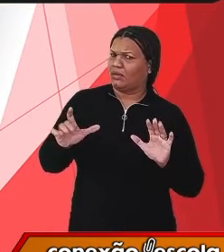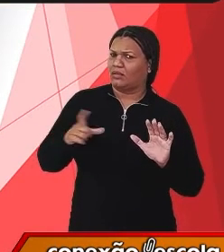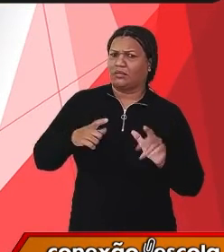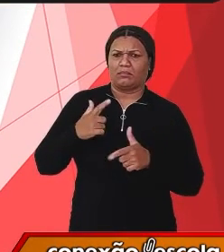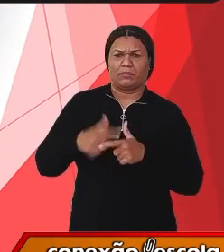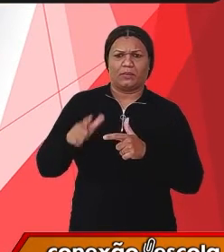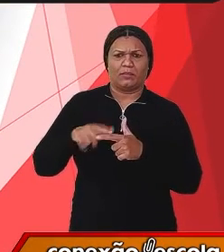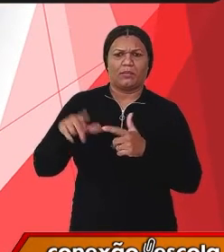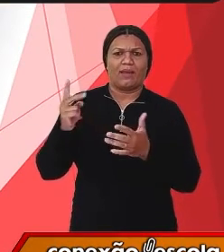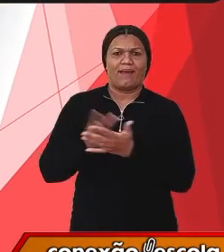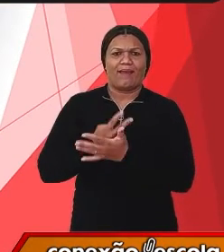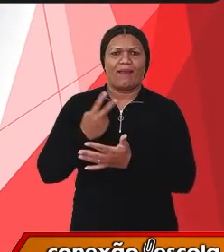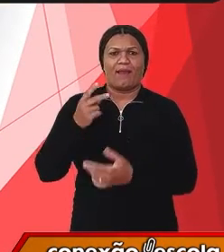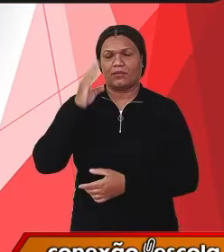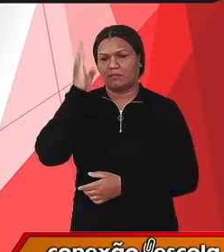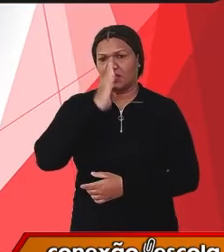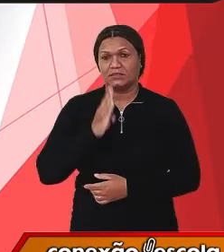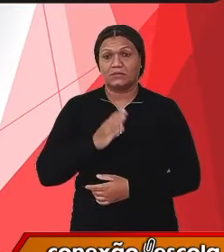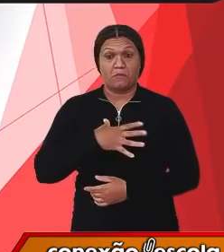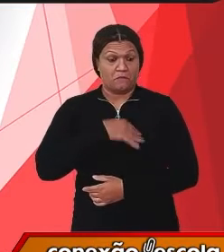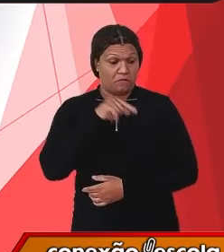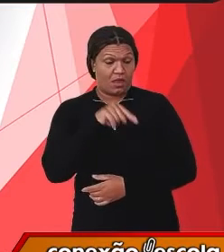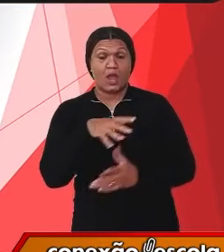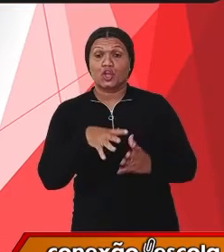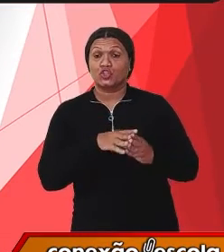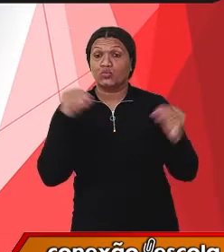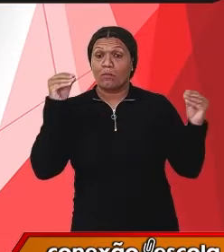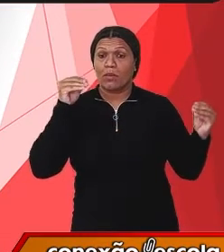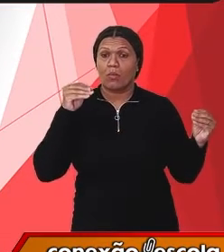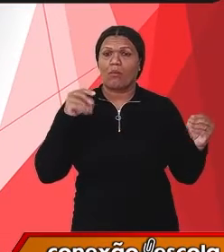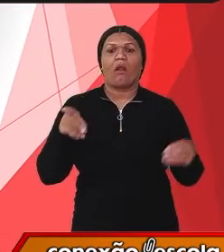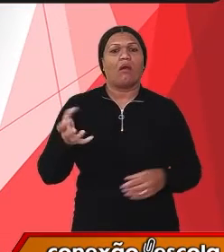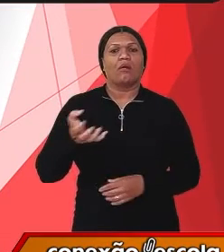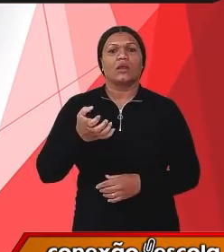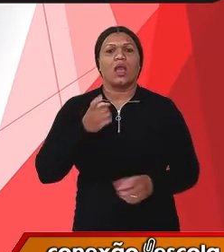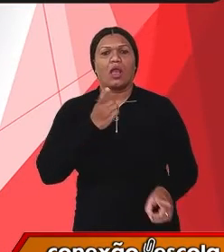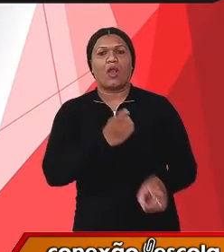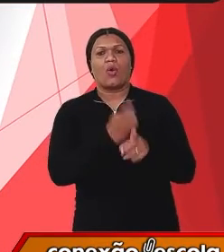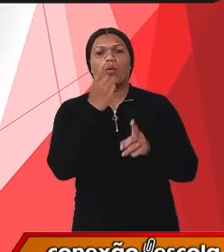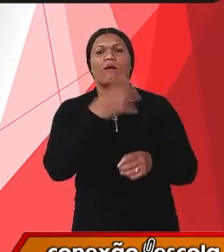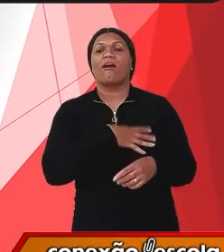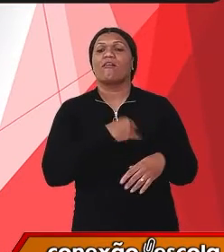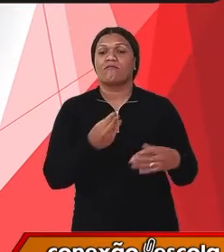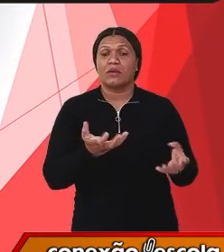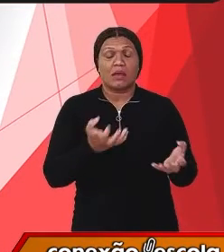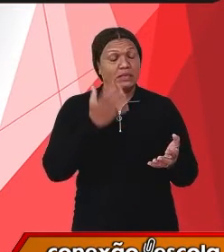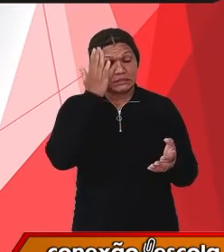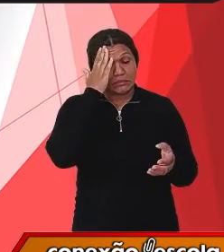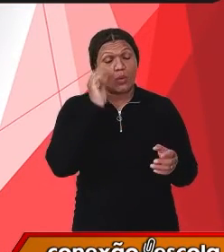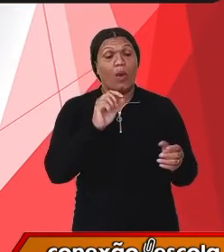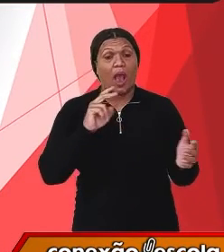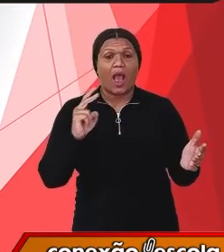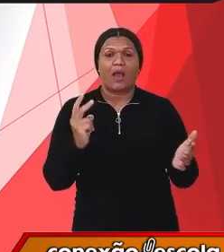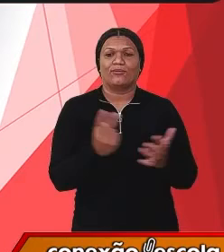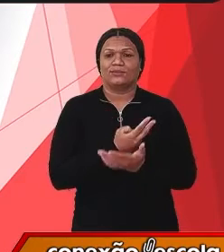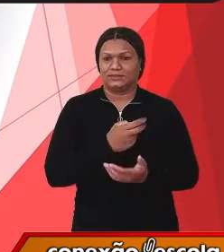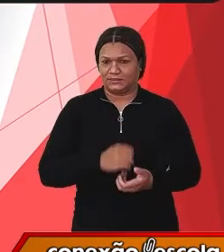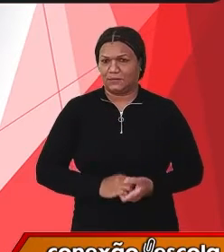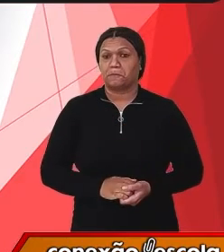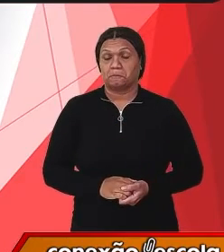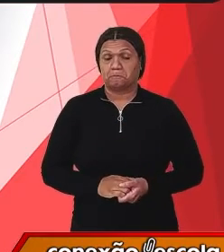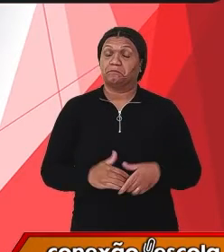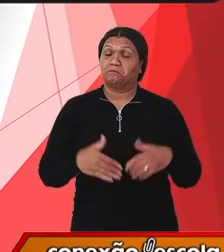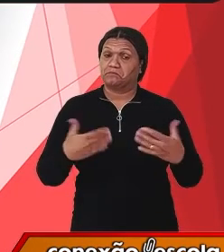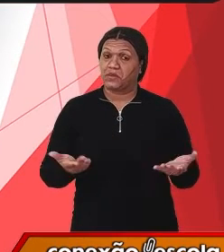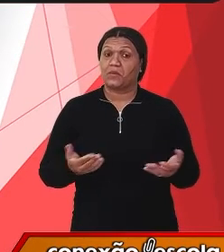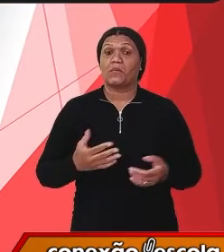Brasil e o filho dela some e ela quer encontrar o filho para descobrir o que aconteceu. Então, no filme nós